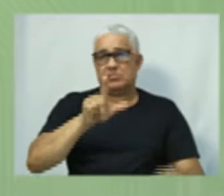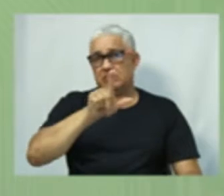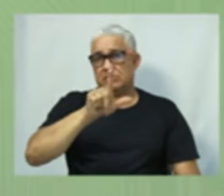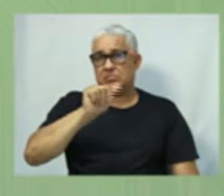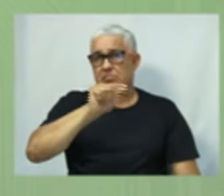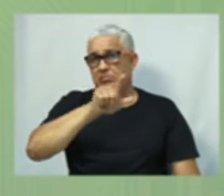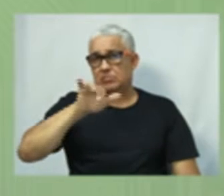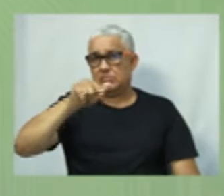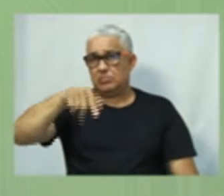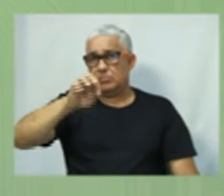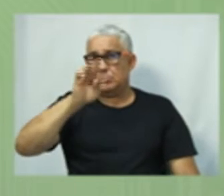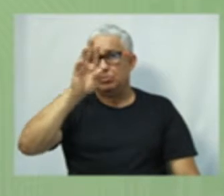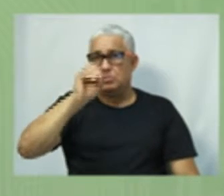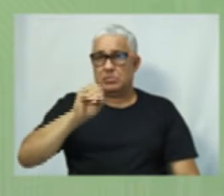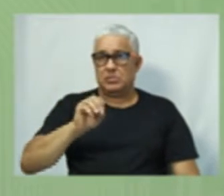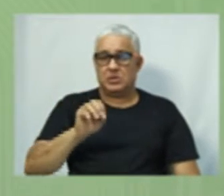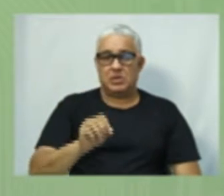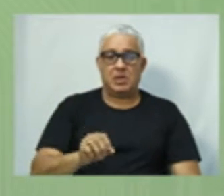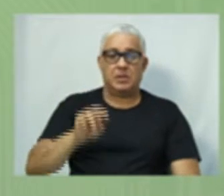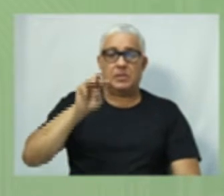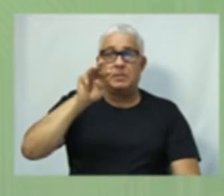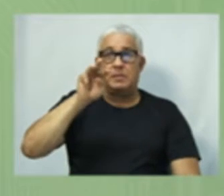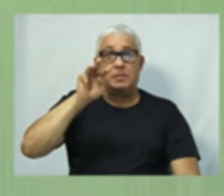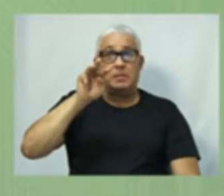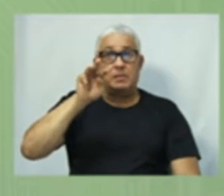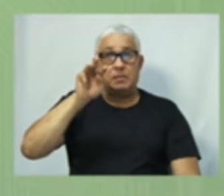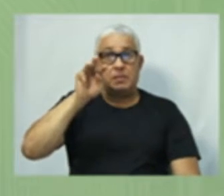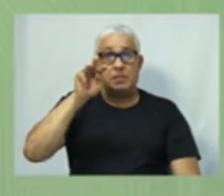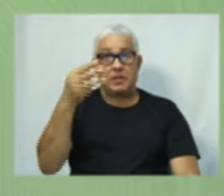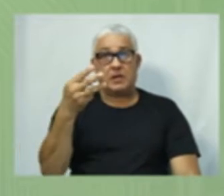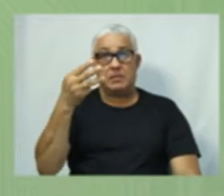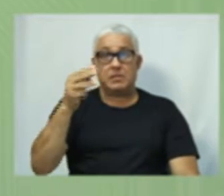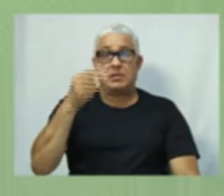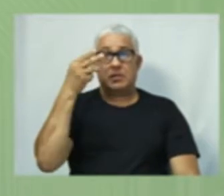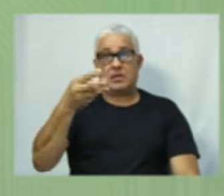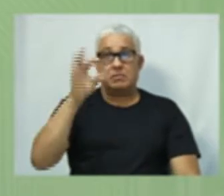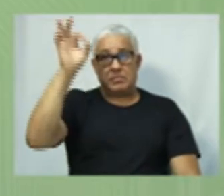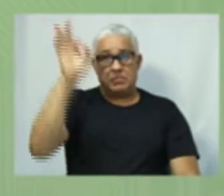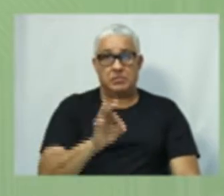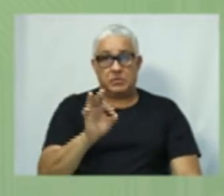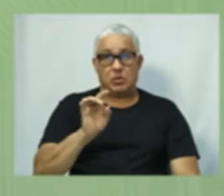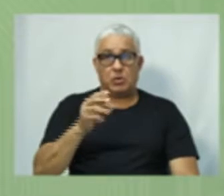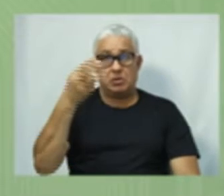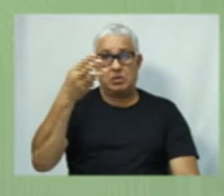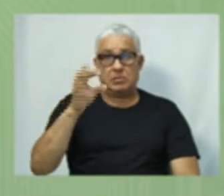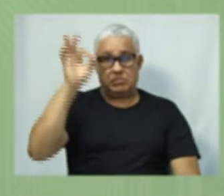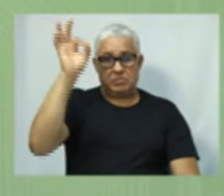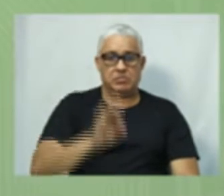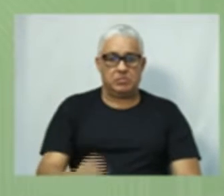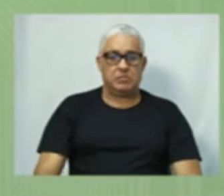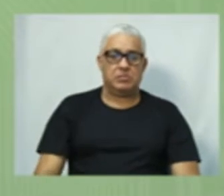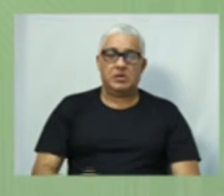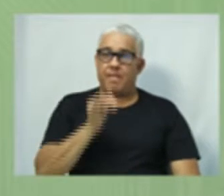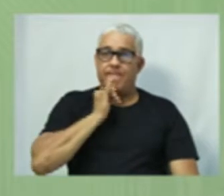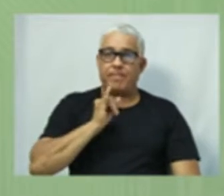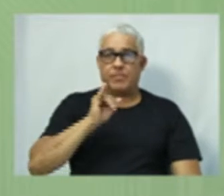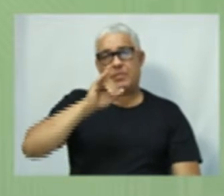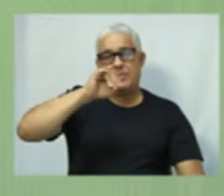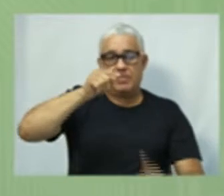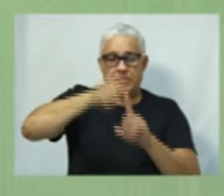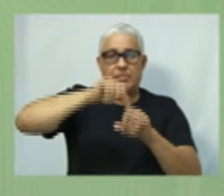COFINS? 3%. Qual é o faturamento lá, o lucro líquido presumido? De janeiro,